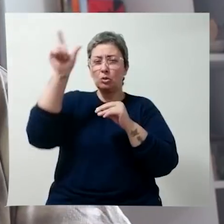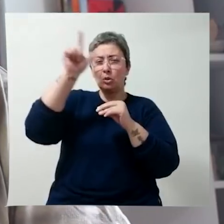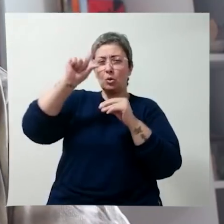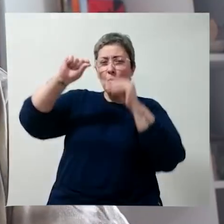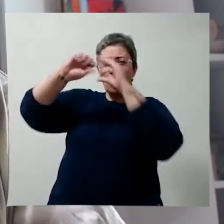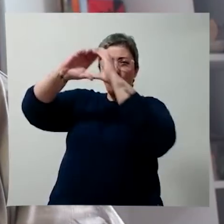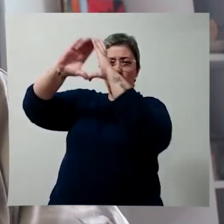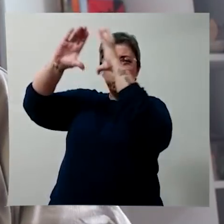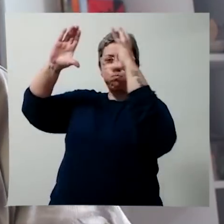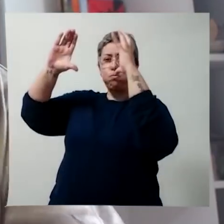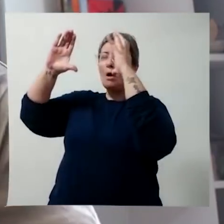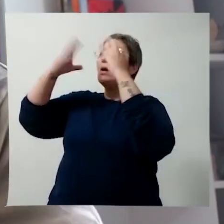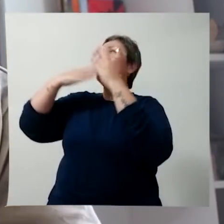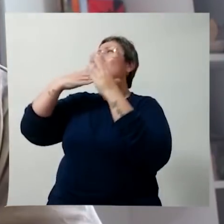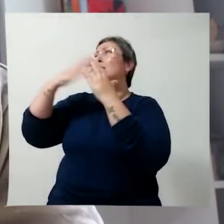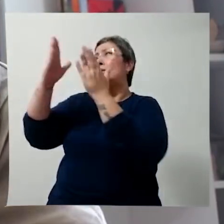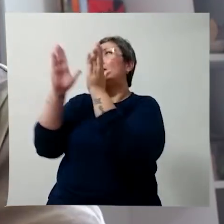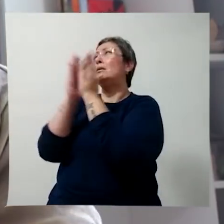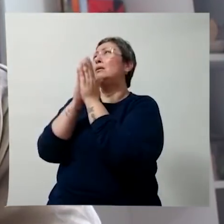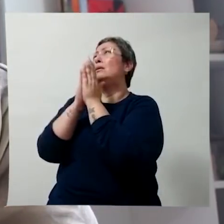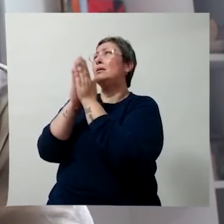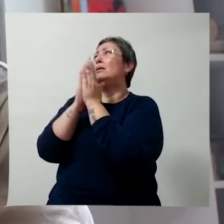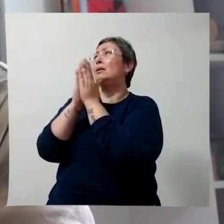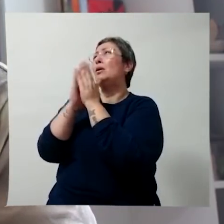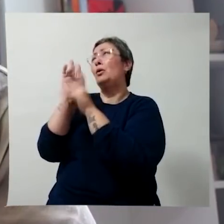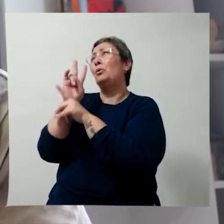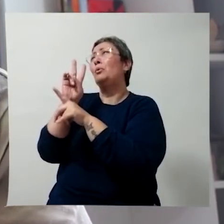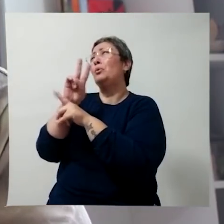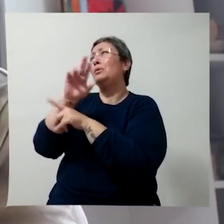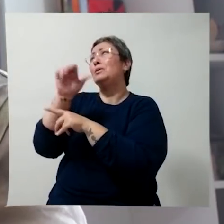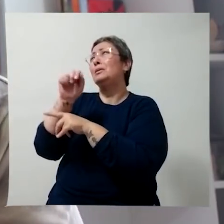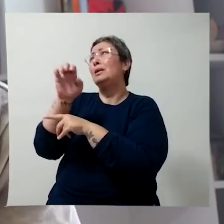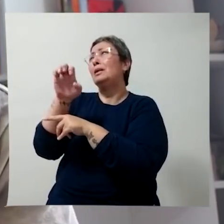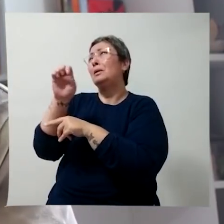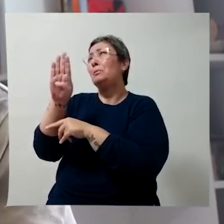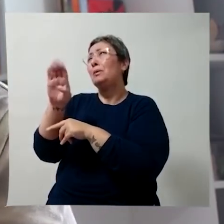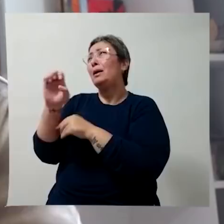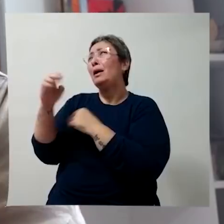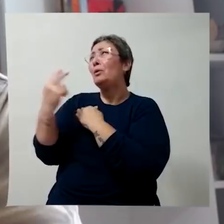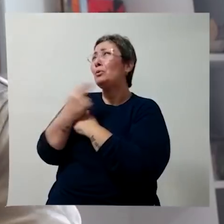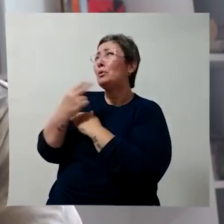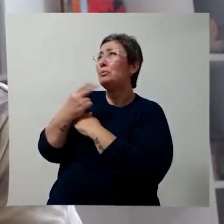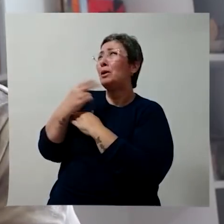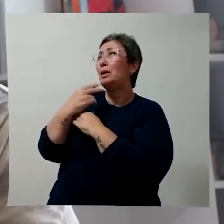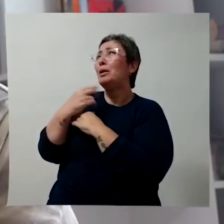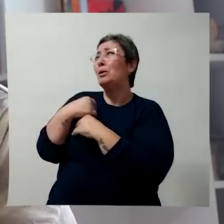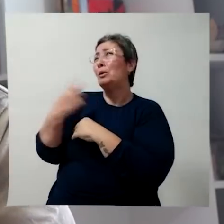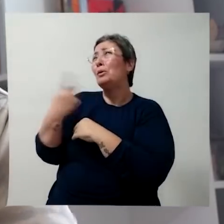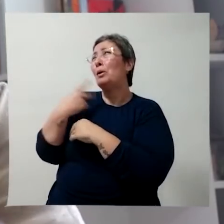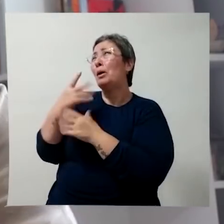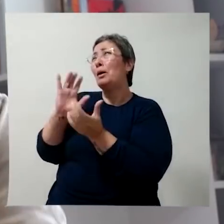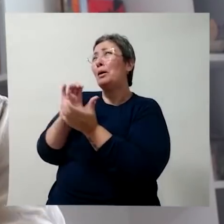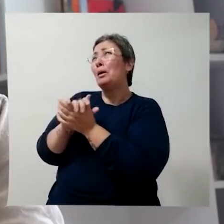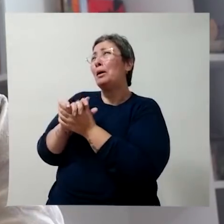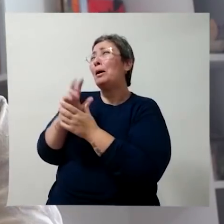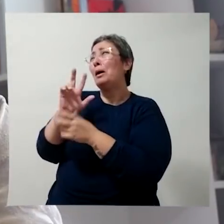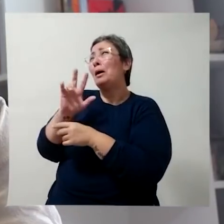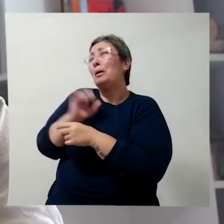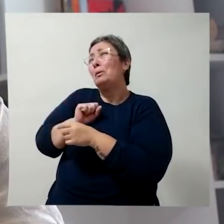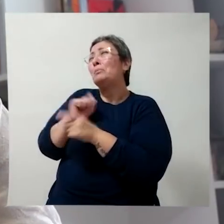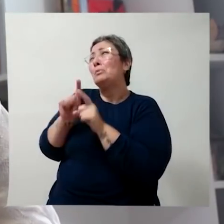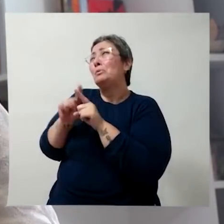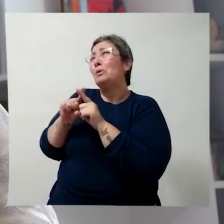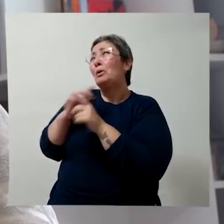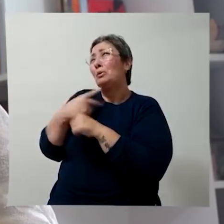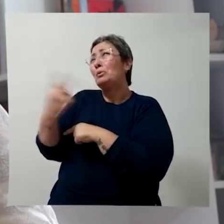cheia. Então ela pediu: Lua, por favor, cuide do Jaibé, cuide de mim, cuide do nosso amor, Lua. Por favor,